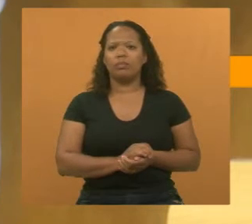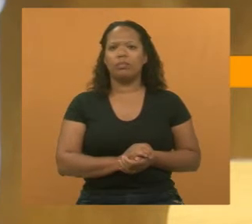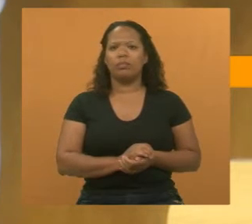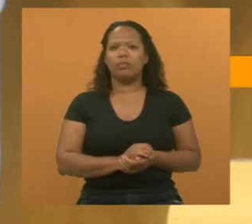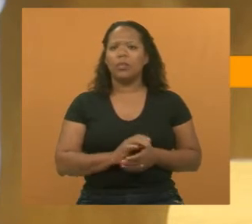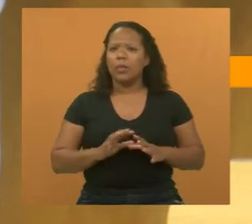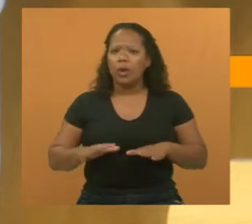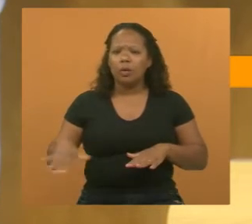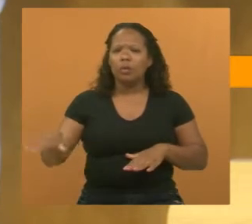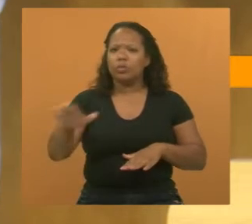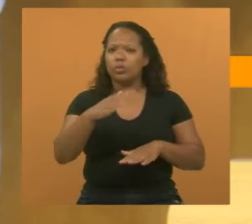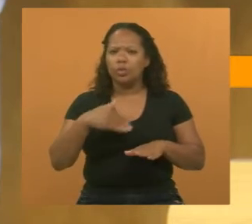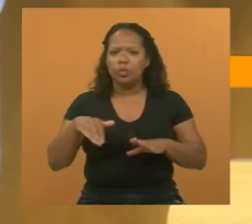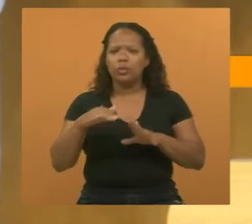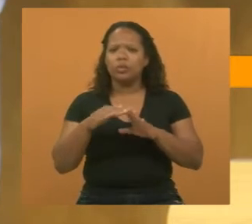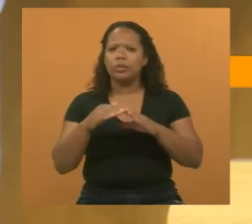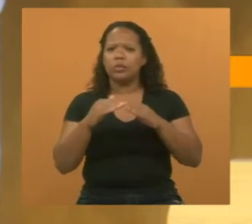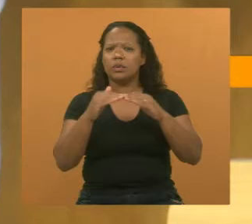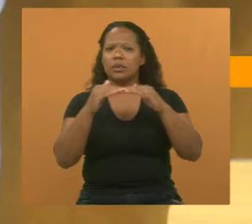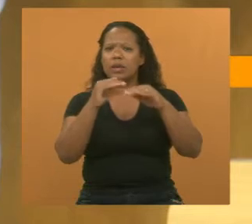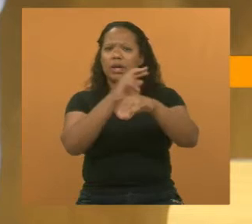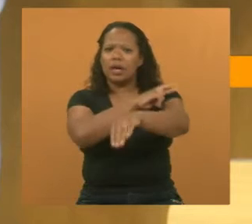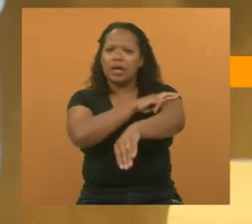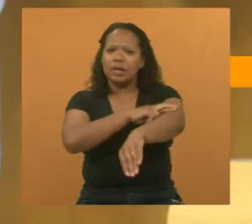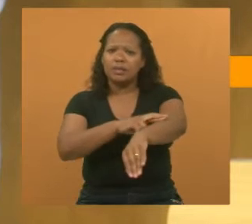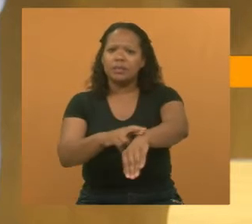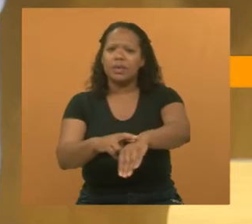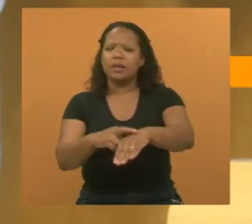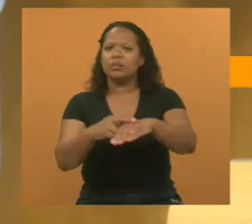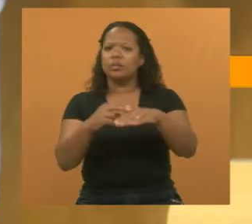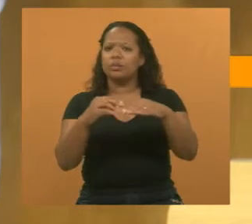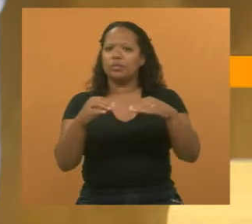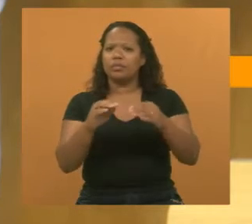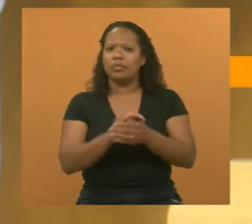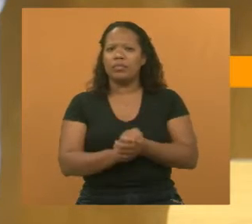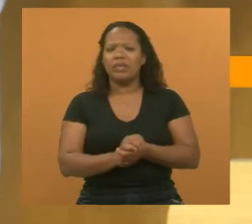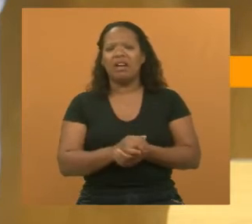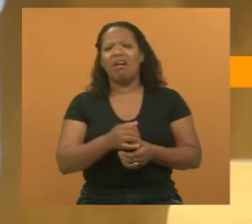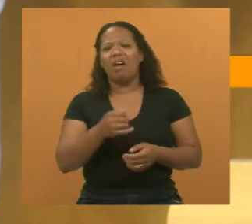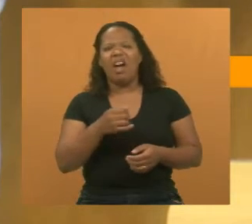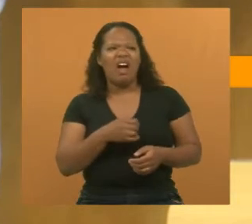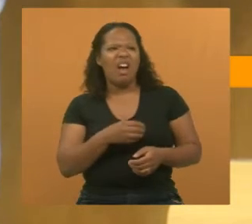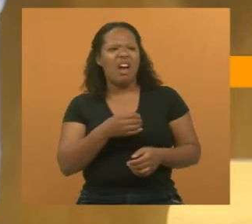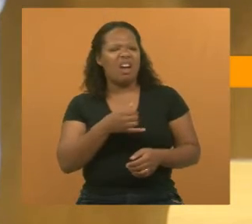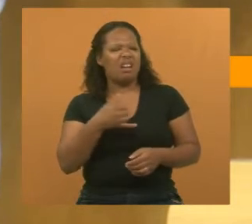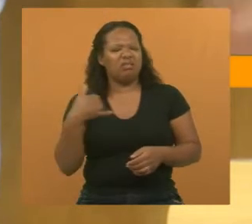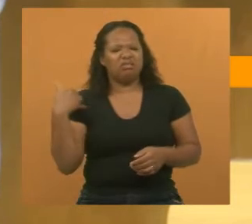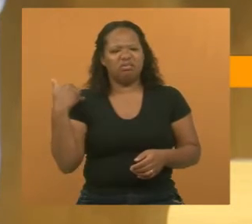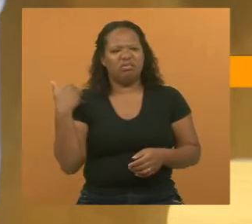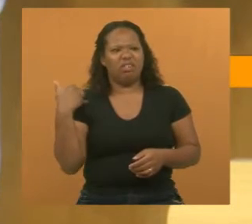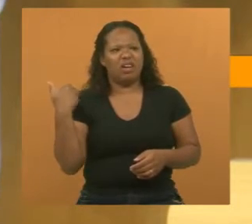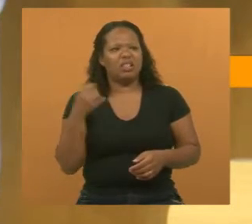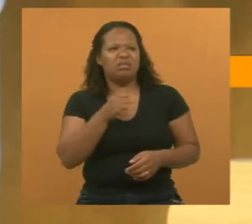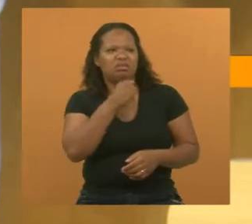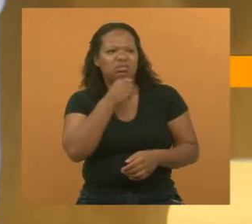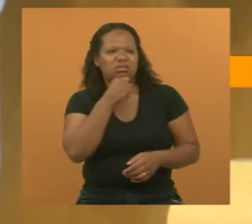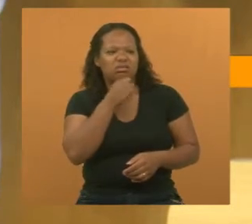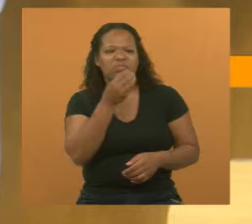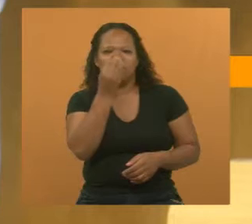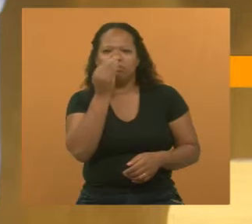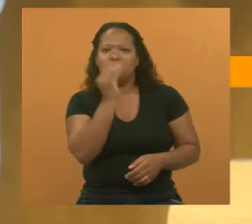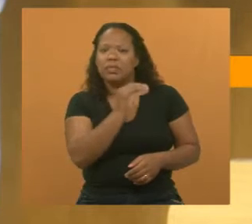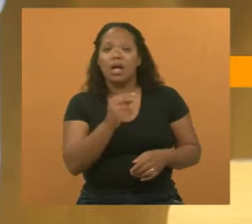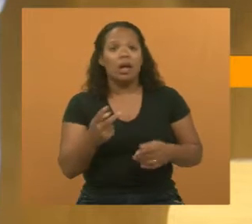todos devem ser tratados de igual maneira. Não pode haver preconceito em razão da idade. Os nossos idosos têm os mesmos direitos